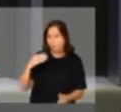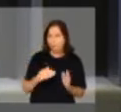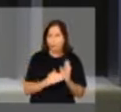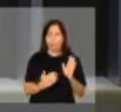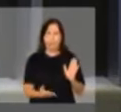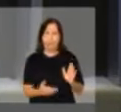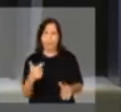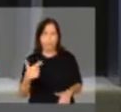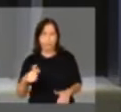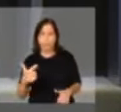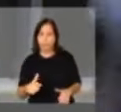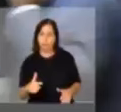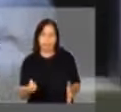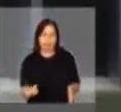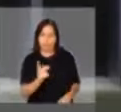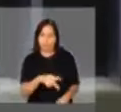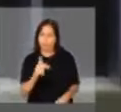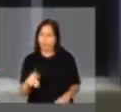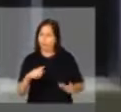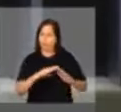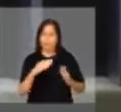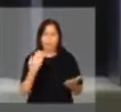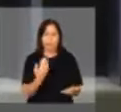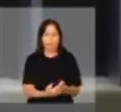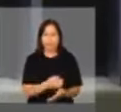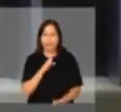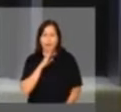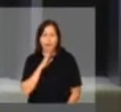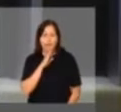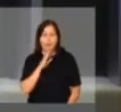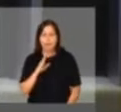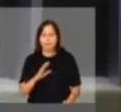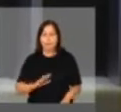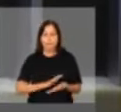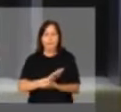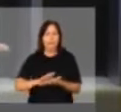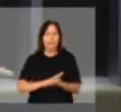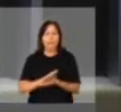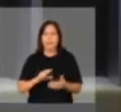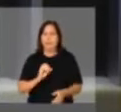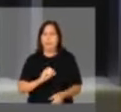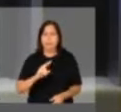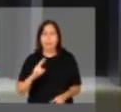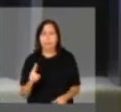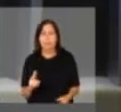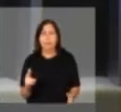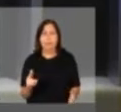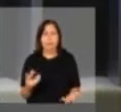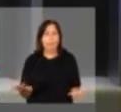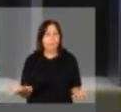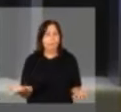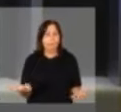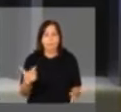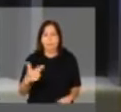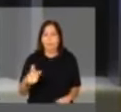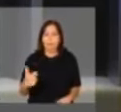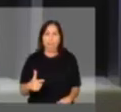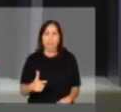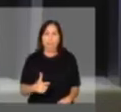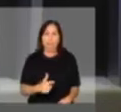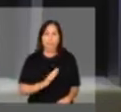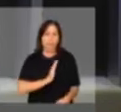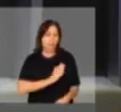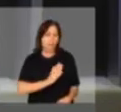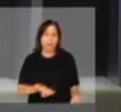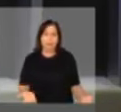escola, ou realmente não tem coração. Porque é trágico pensar numa maldade dessa para uma categoria